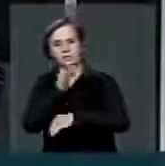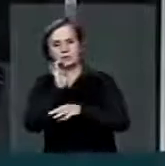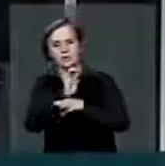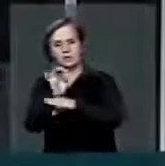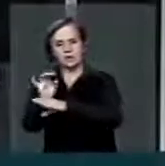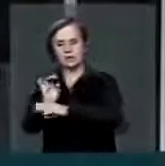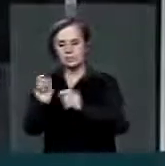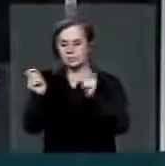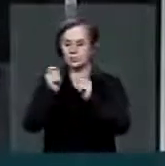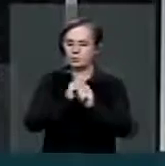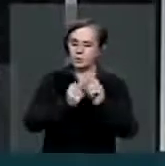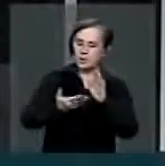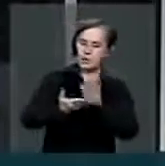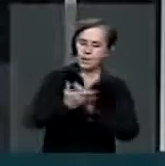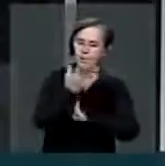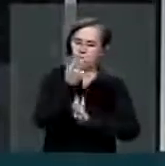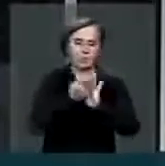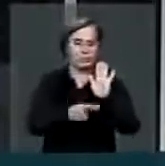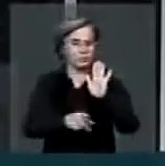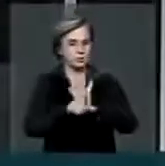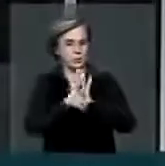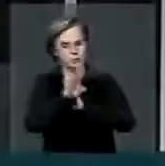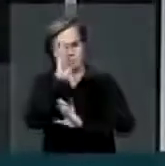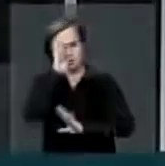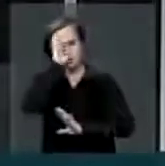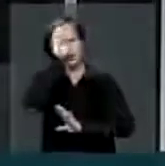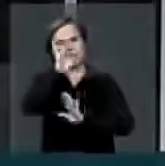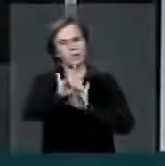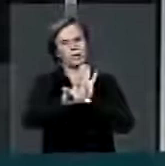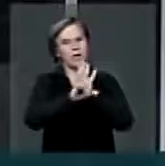encaminhar um projeto de lei que teria prioridade legislativa.